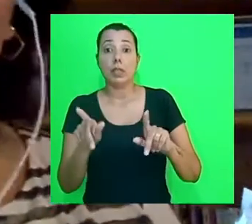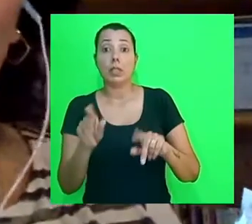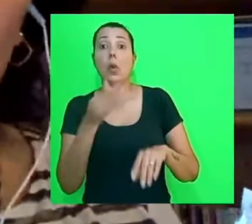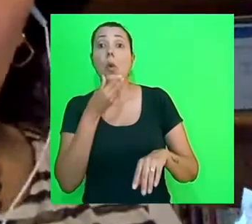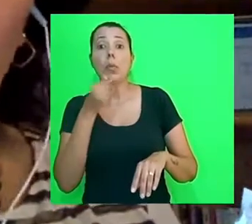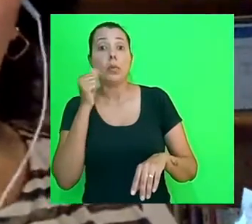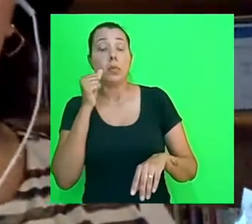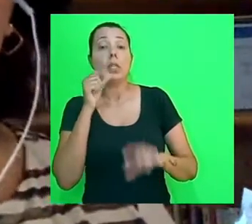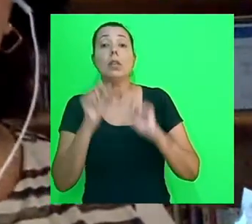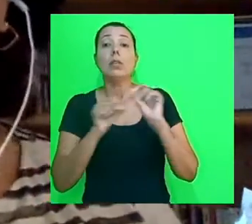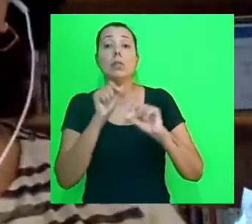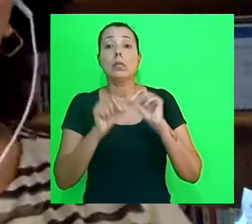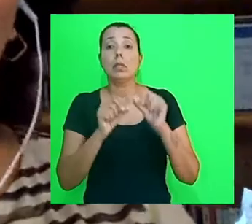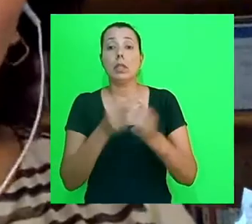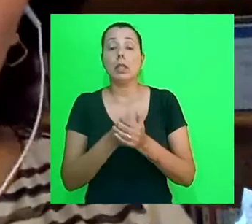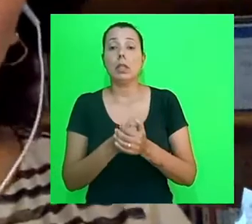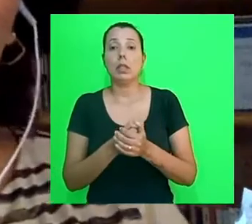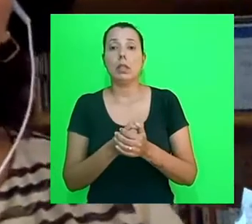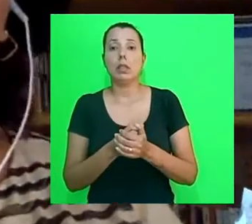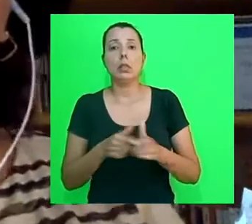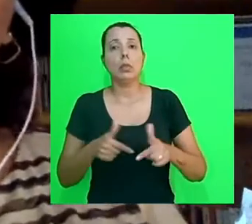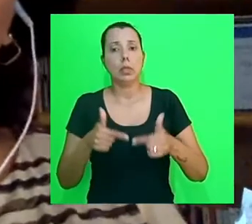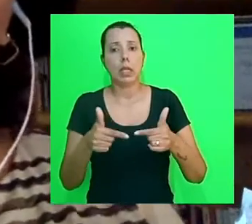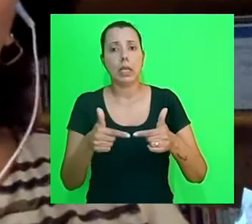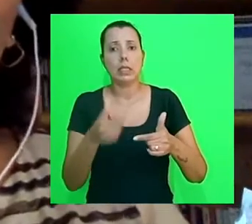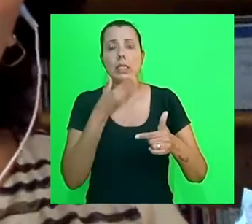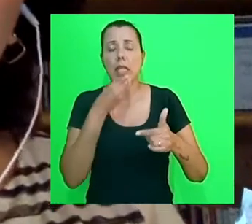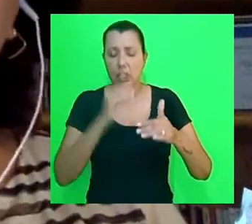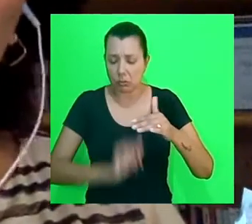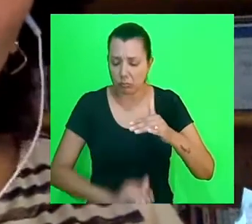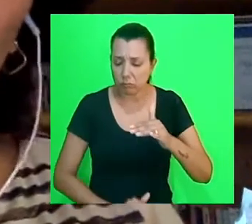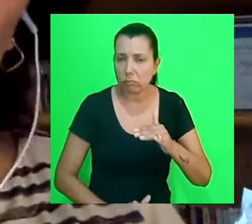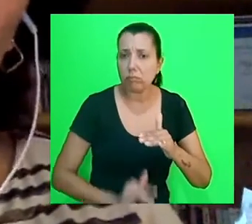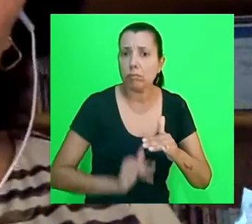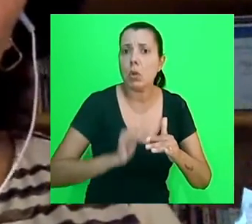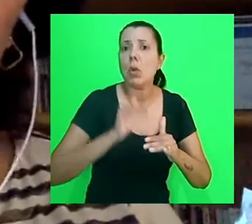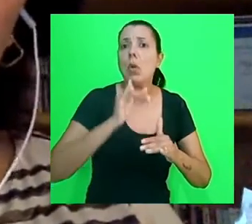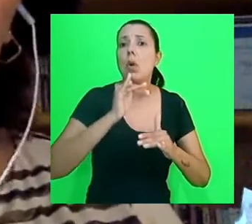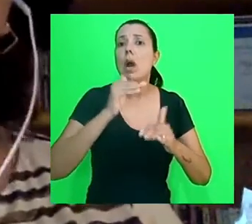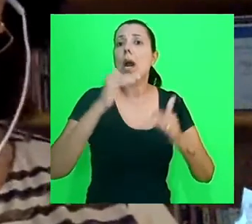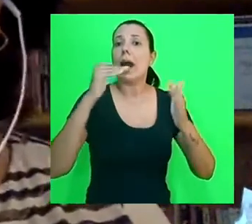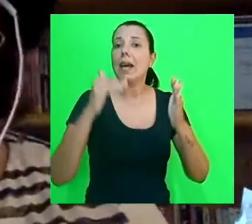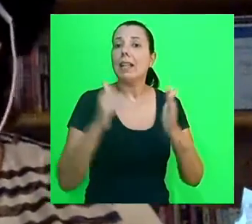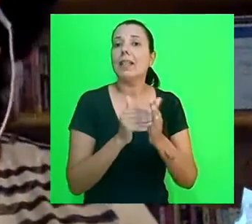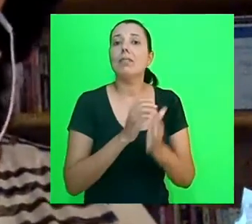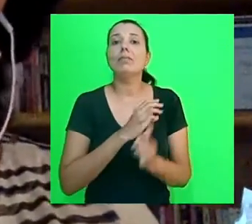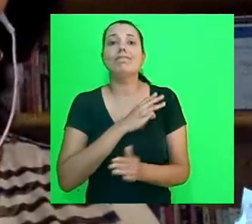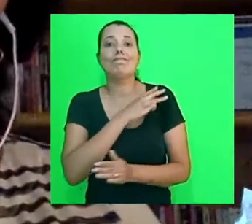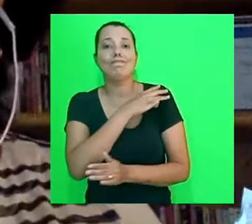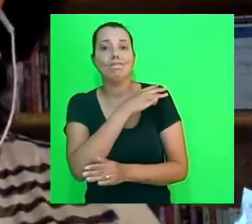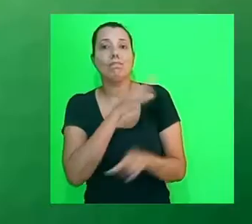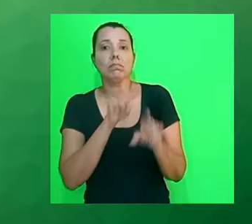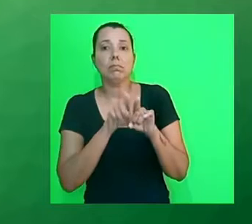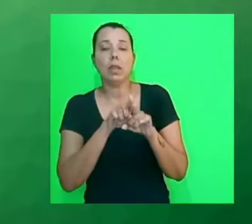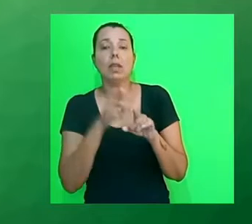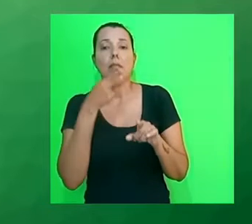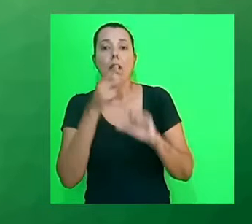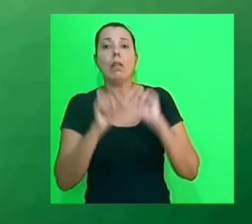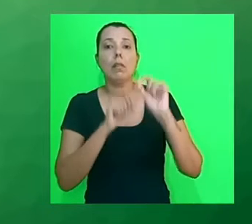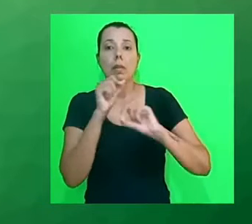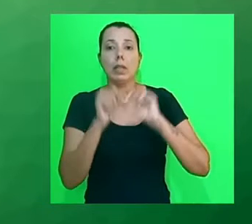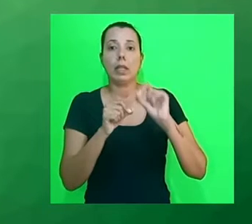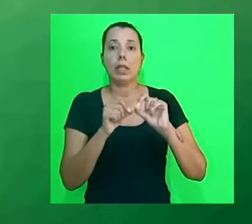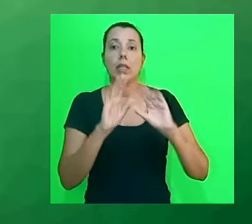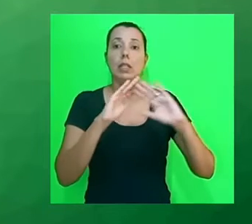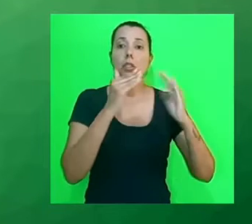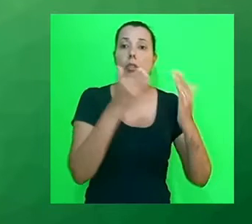diferenciadas, próprias para aquela idade, próprias para aquele público, né, adaptadas à luz da realidade daquele público.